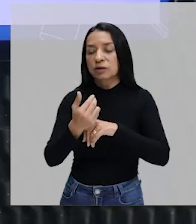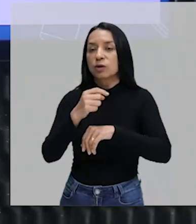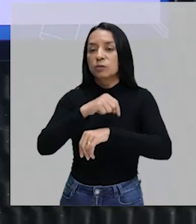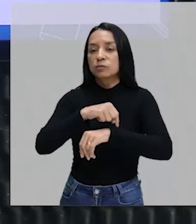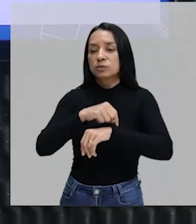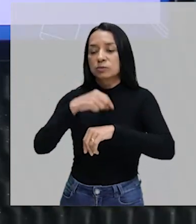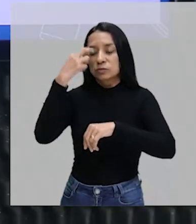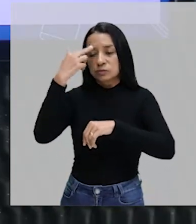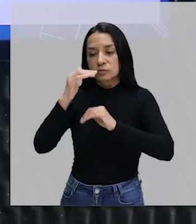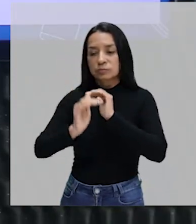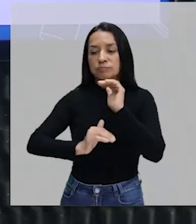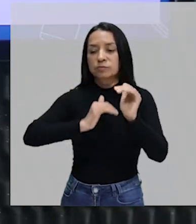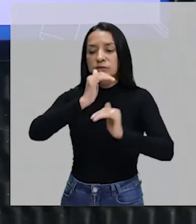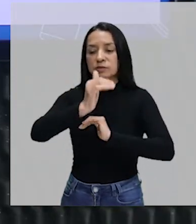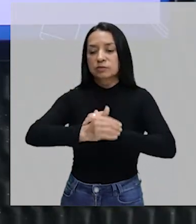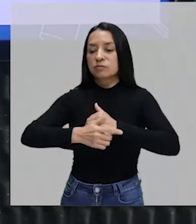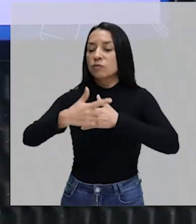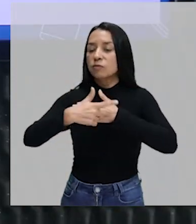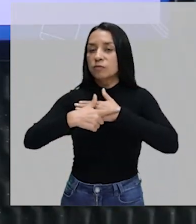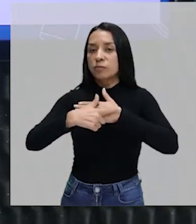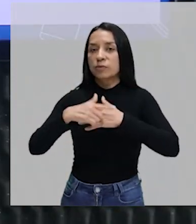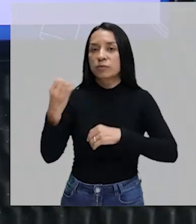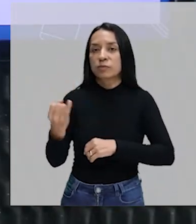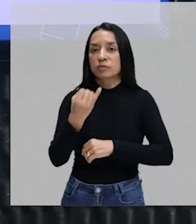importante neste caso.